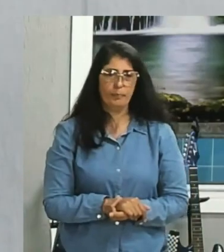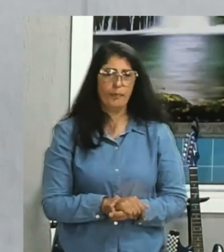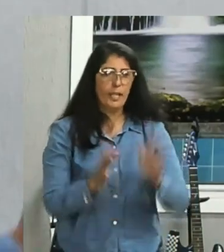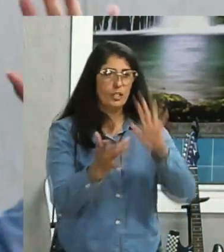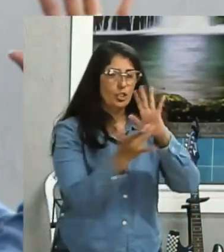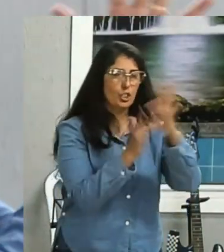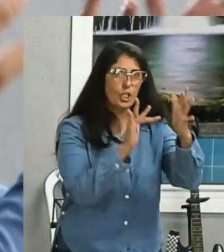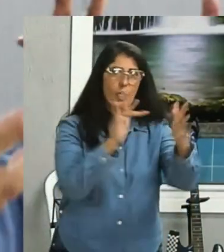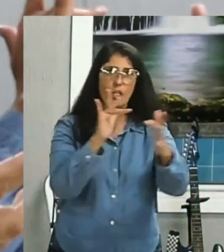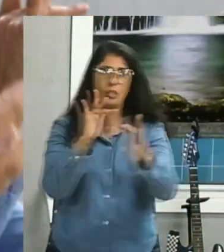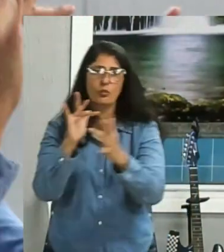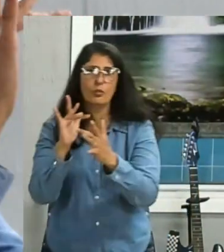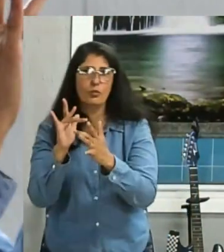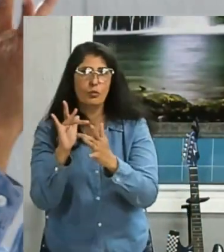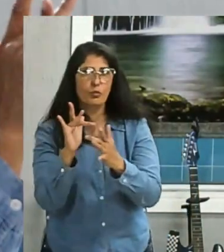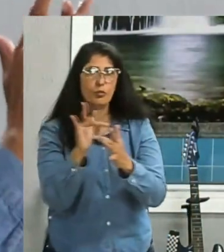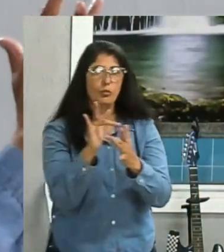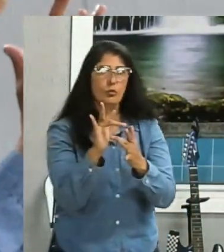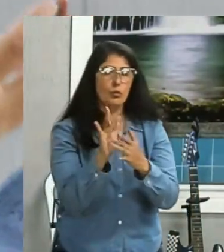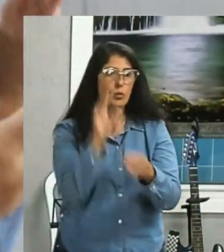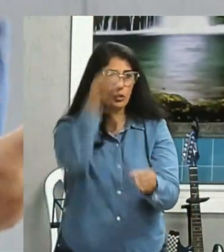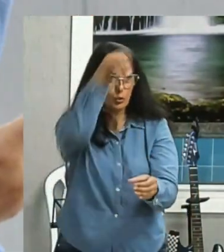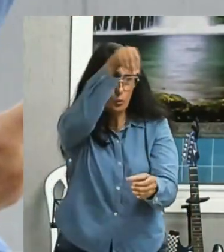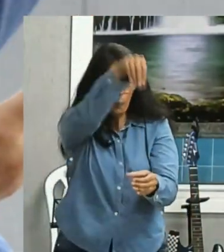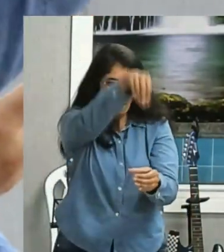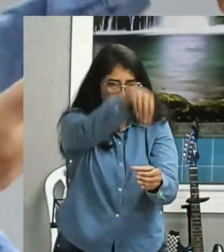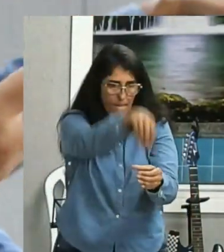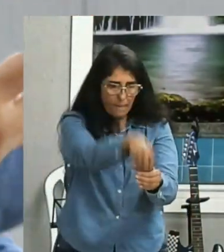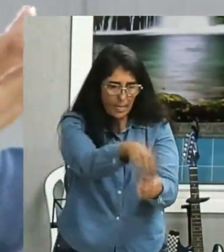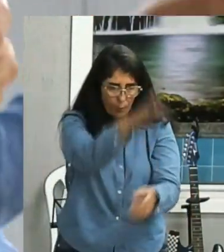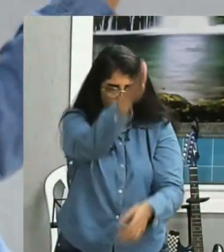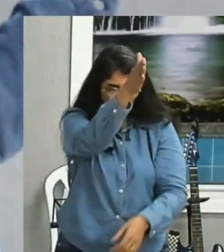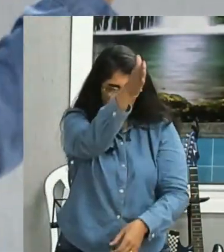7 candeeiros, os 7 candelabros,